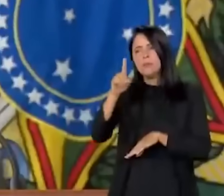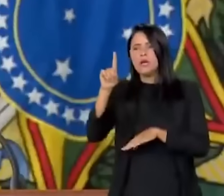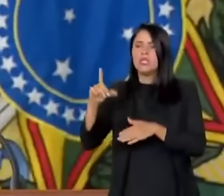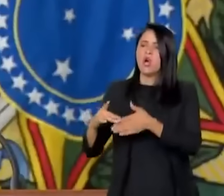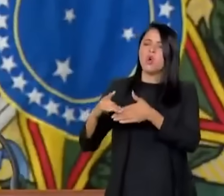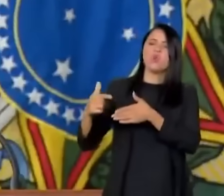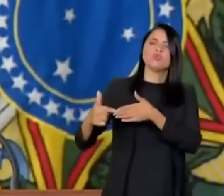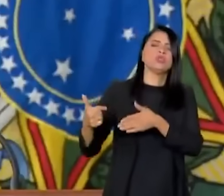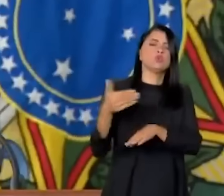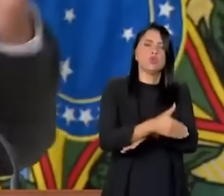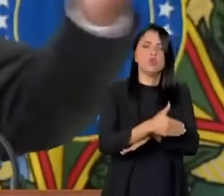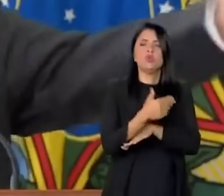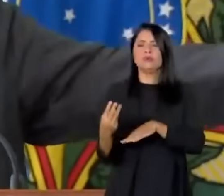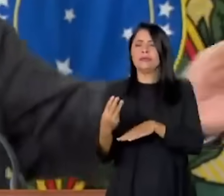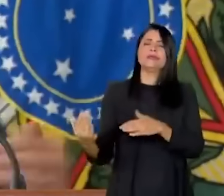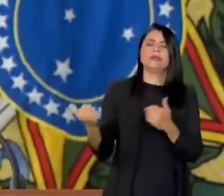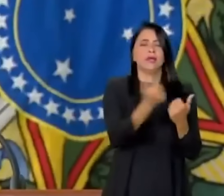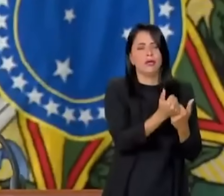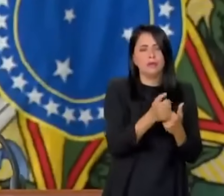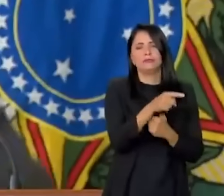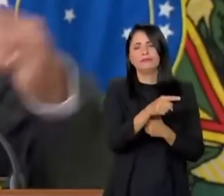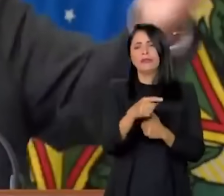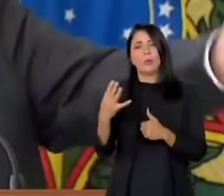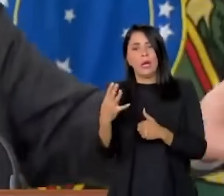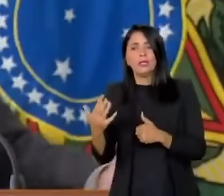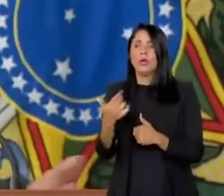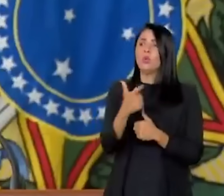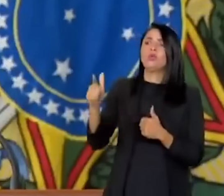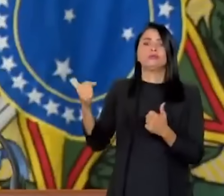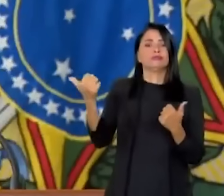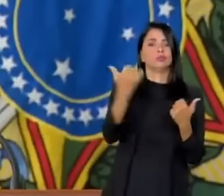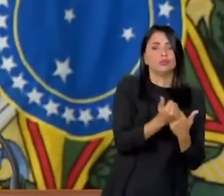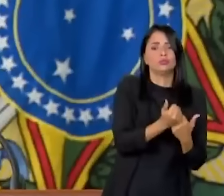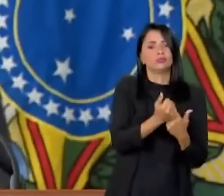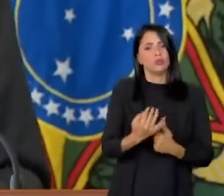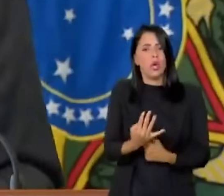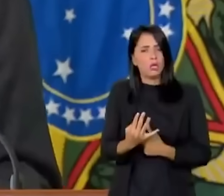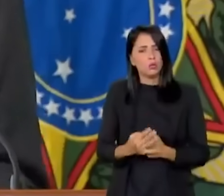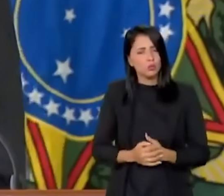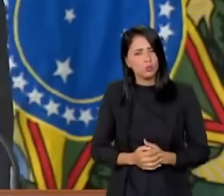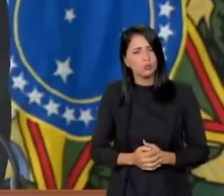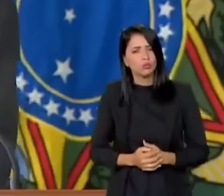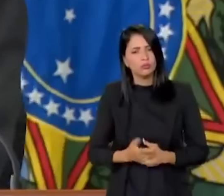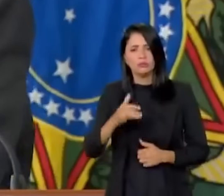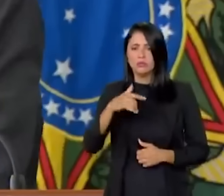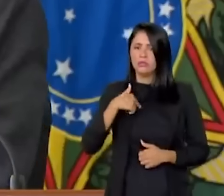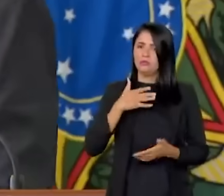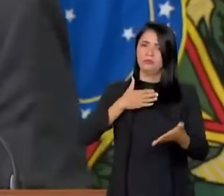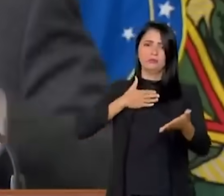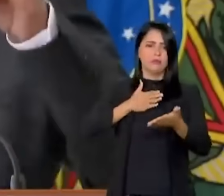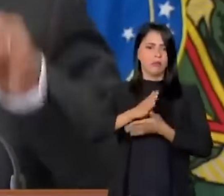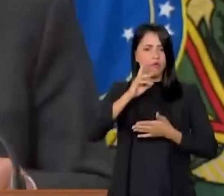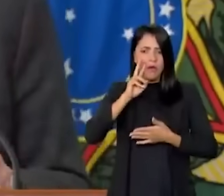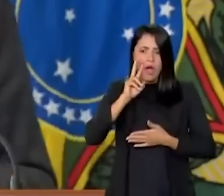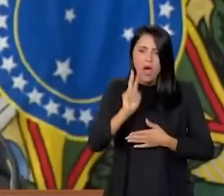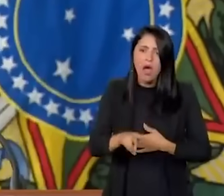segundo colocado, na terceira já manda um terceiro colocado, na quarta já manda um quarto colocado. Ou seja, se a gente não aprova as coisas e